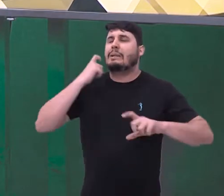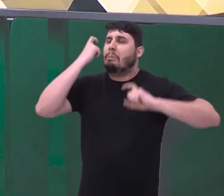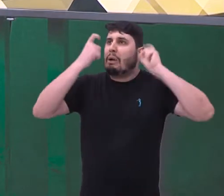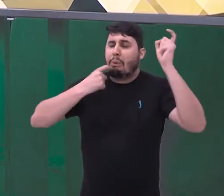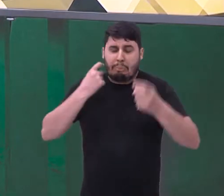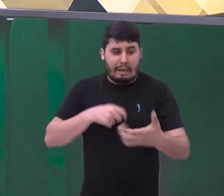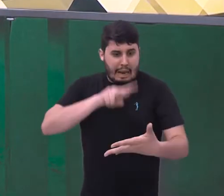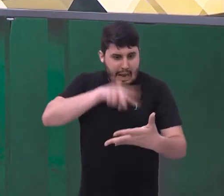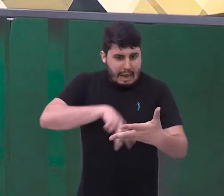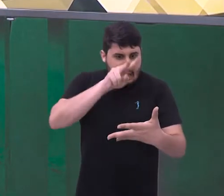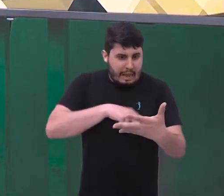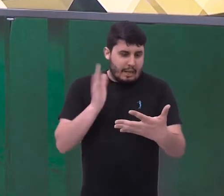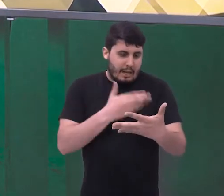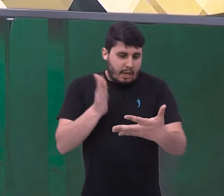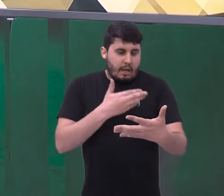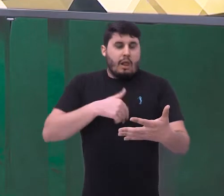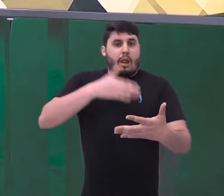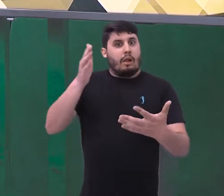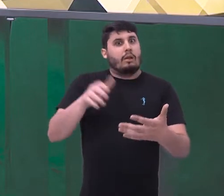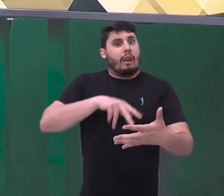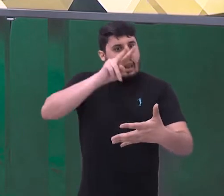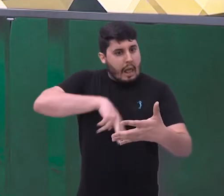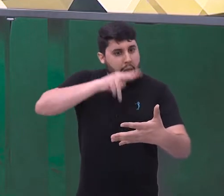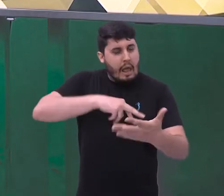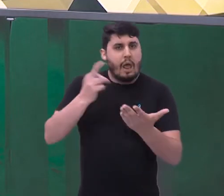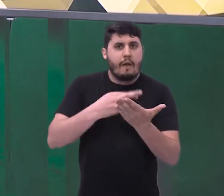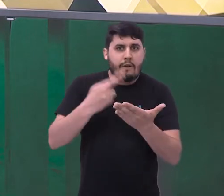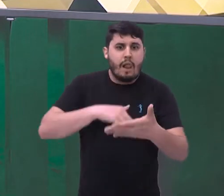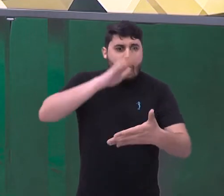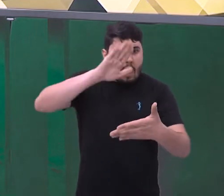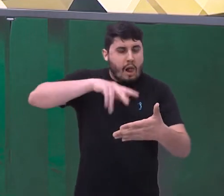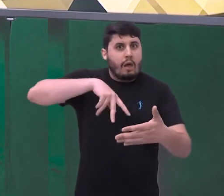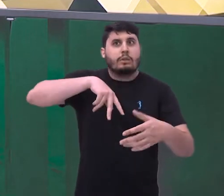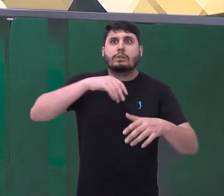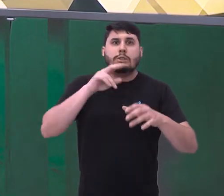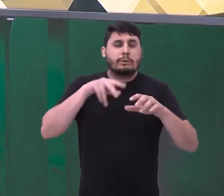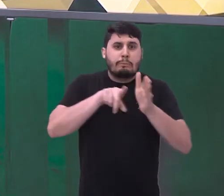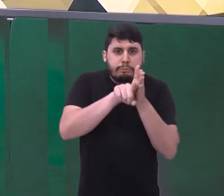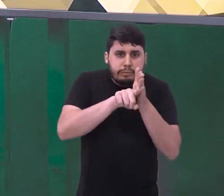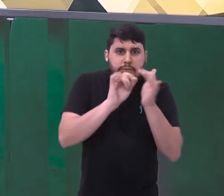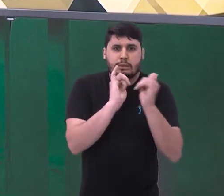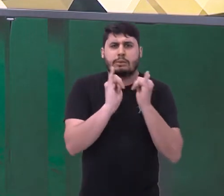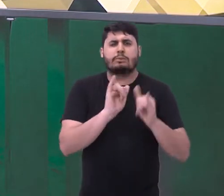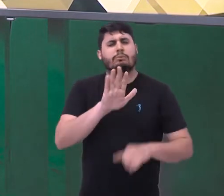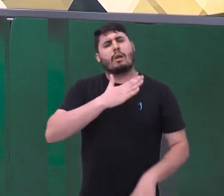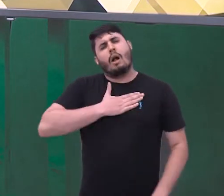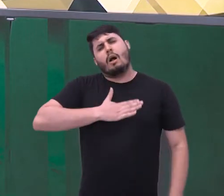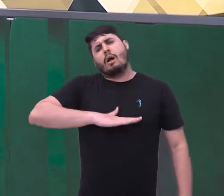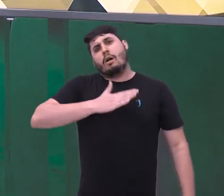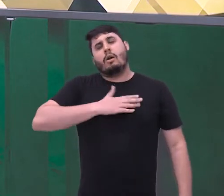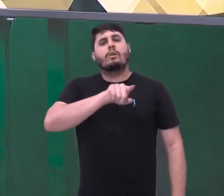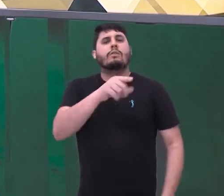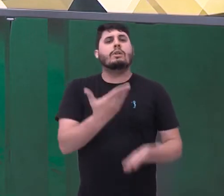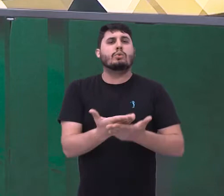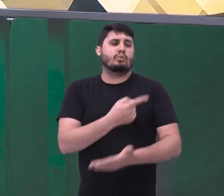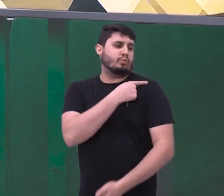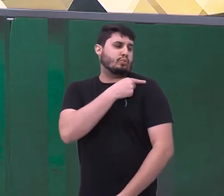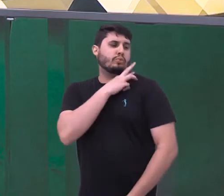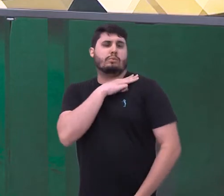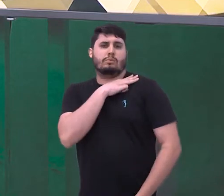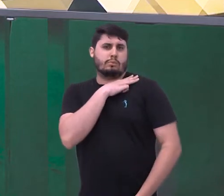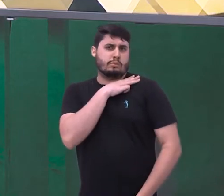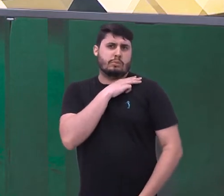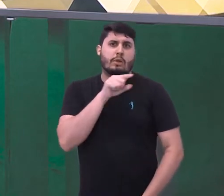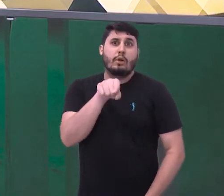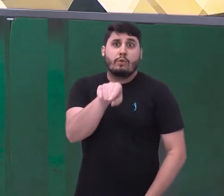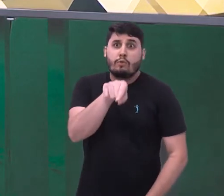livros, devorando revistas, devorando a internet. Calma. Vocês são alunos do ensino médio. Vocês não